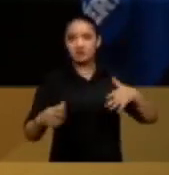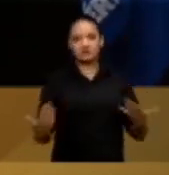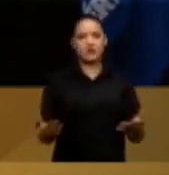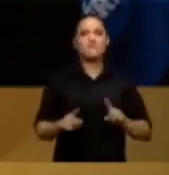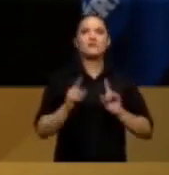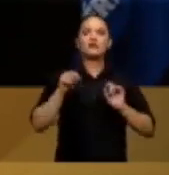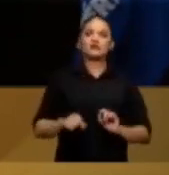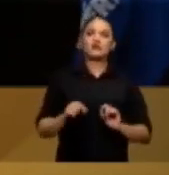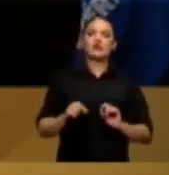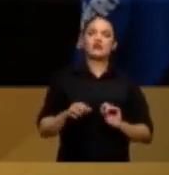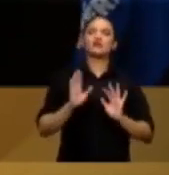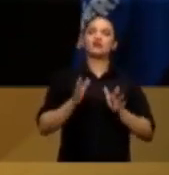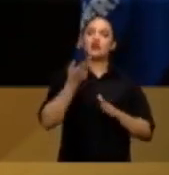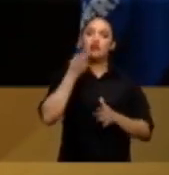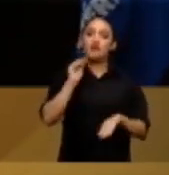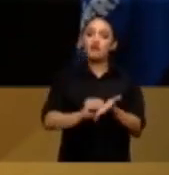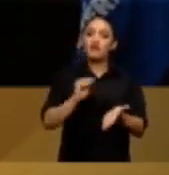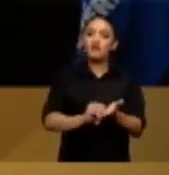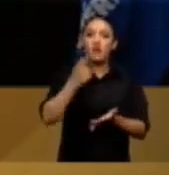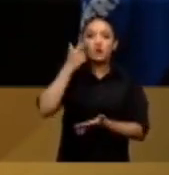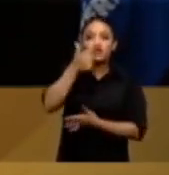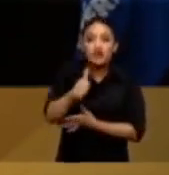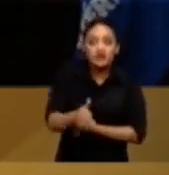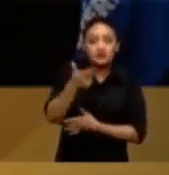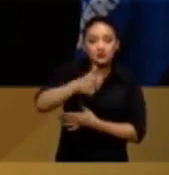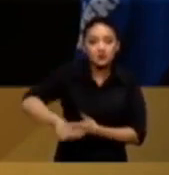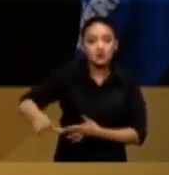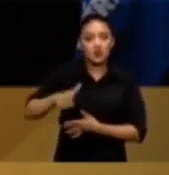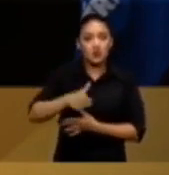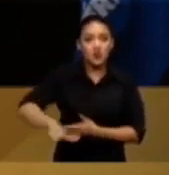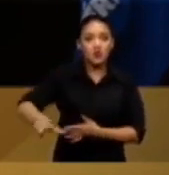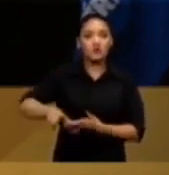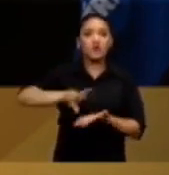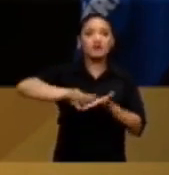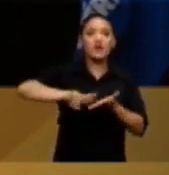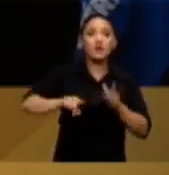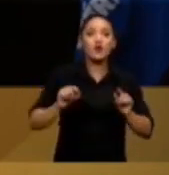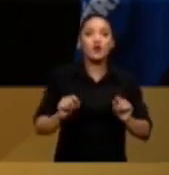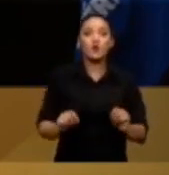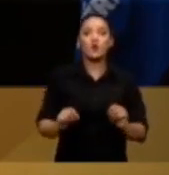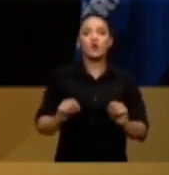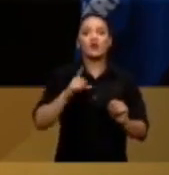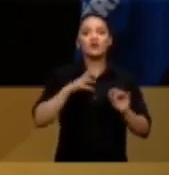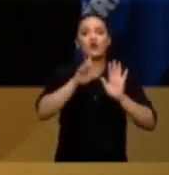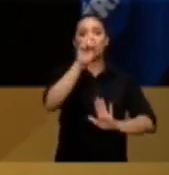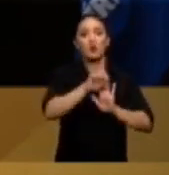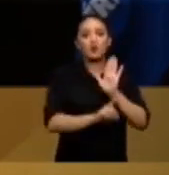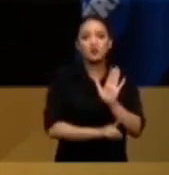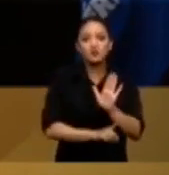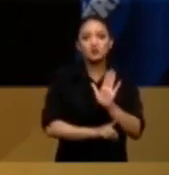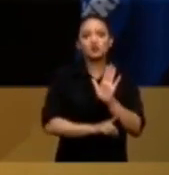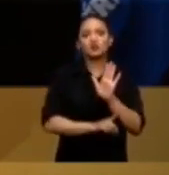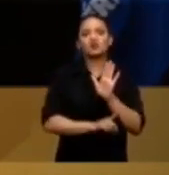de revisão nonagesimal não tem o condão de, per se, resvalar na soltura automática da